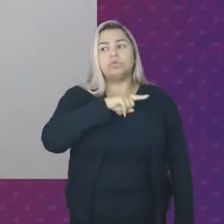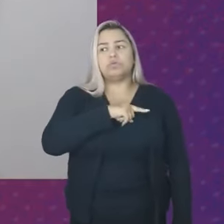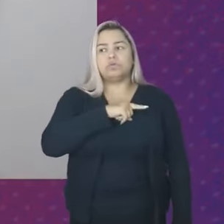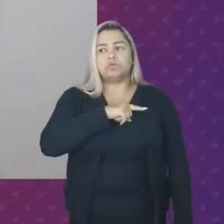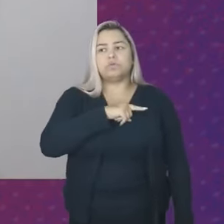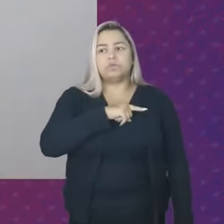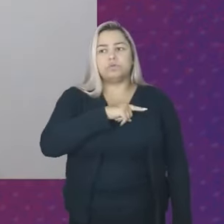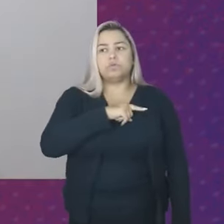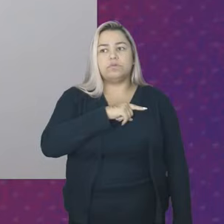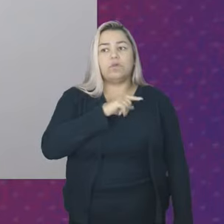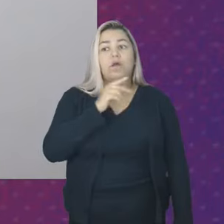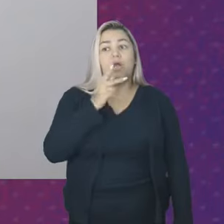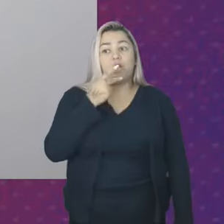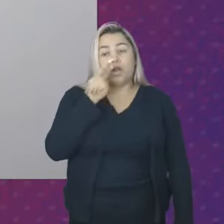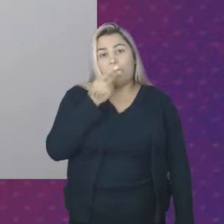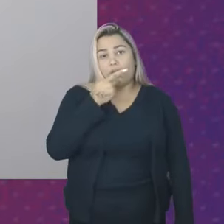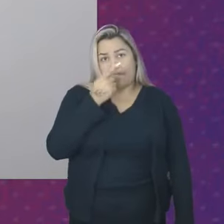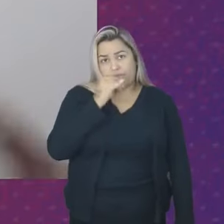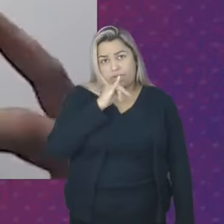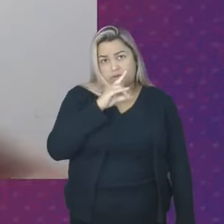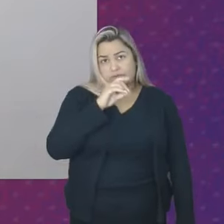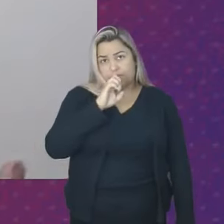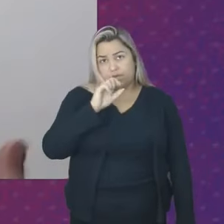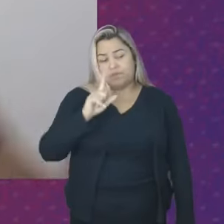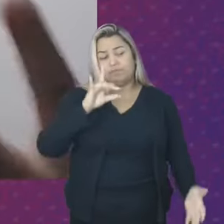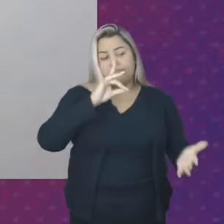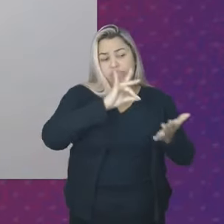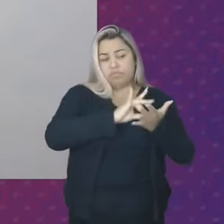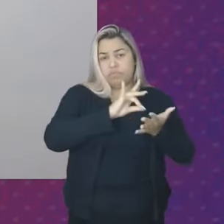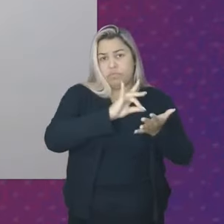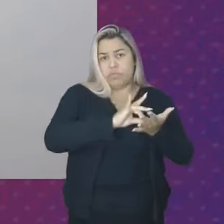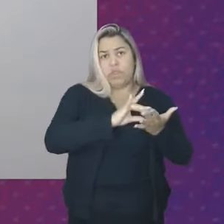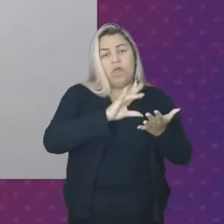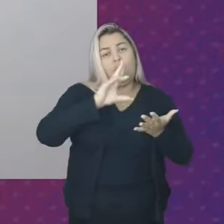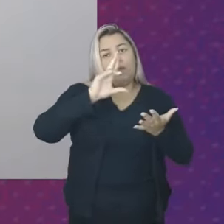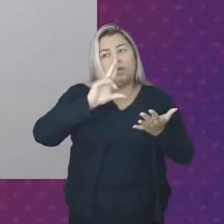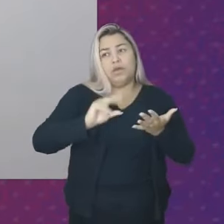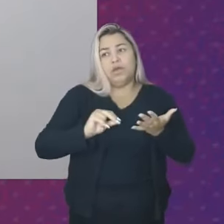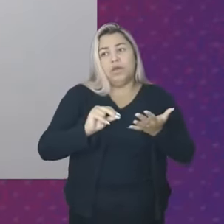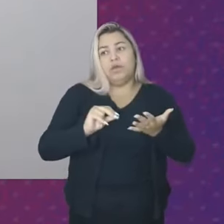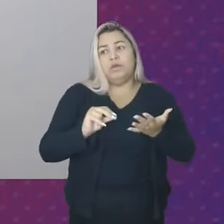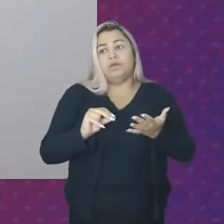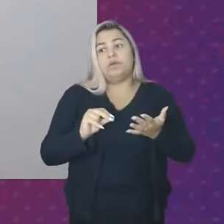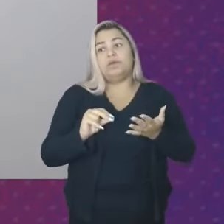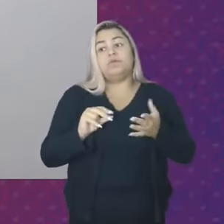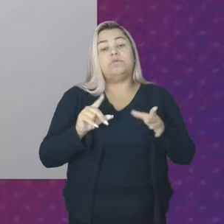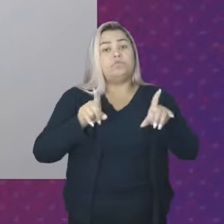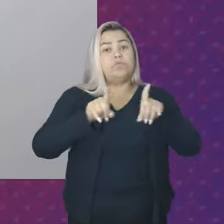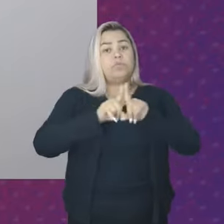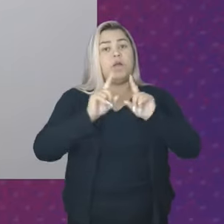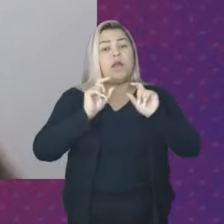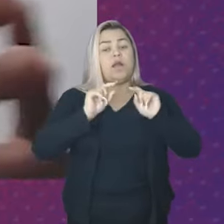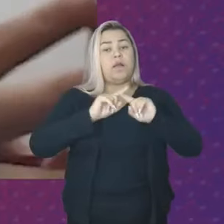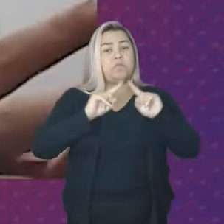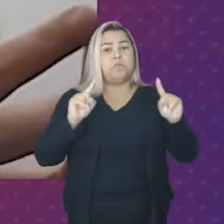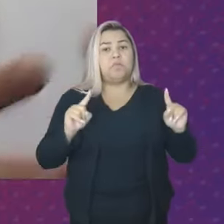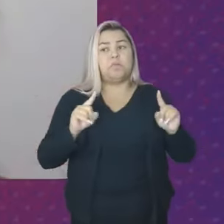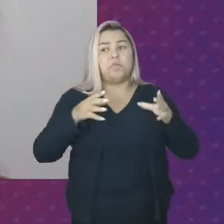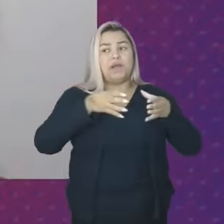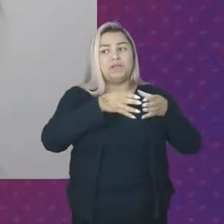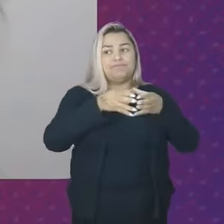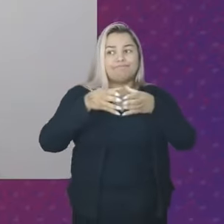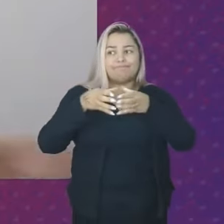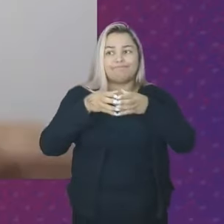eu falei da equipe ideal e falei da equipe real, mas eu não disse exatamente o que isso significaria, mas na